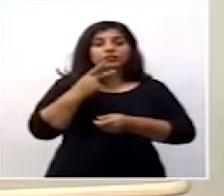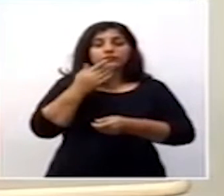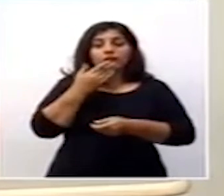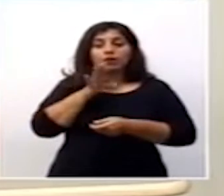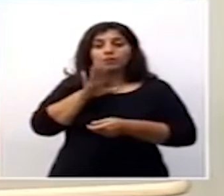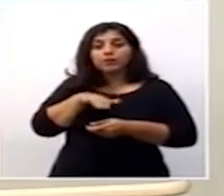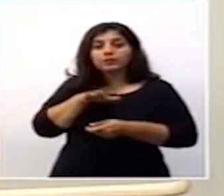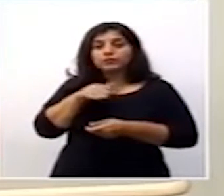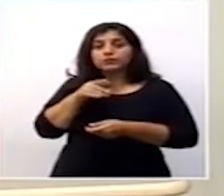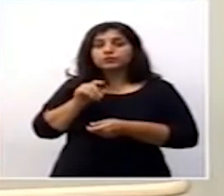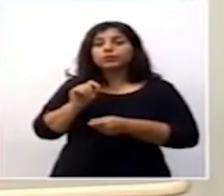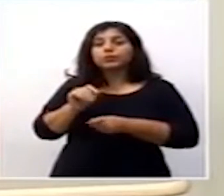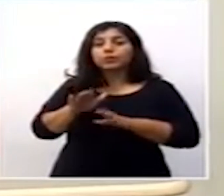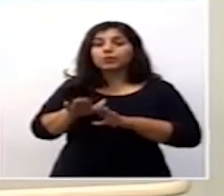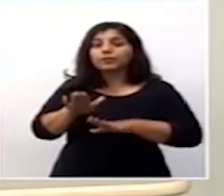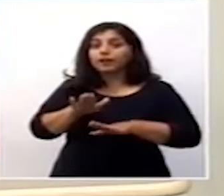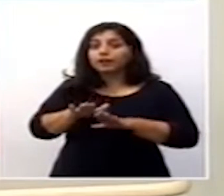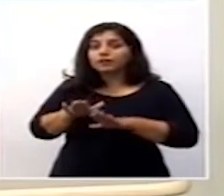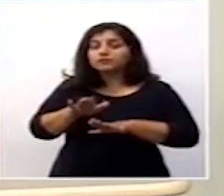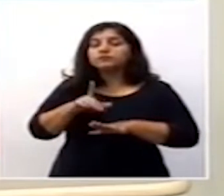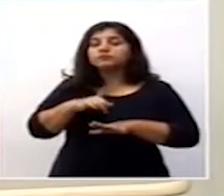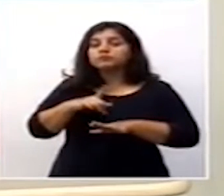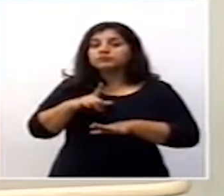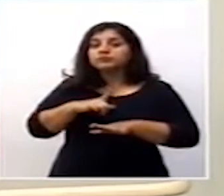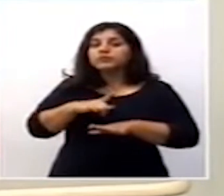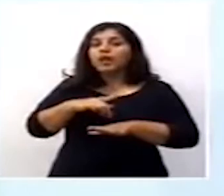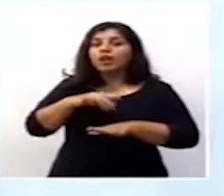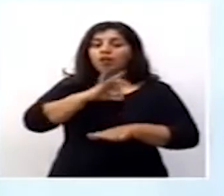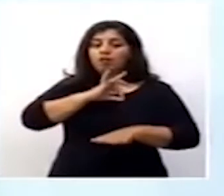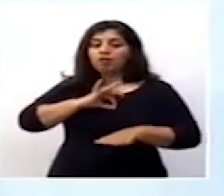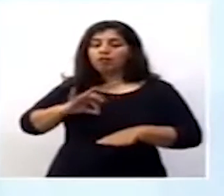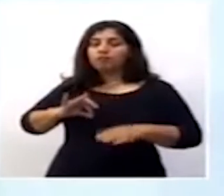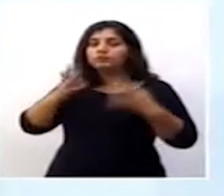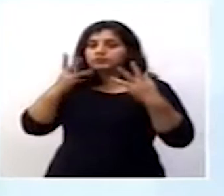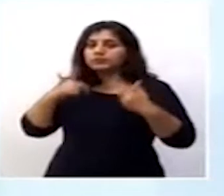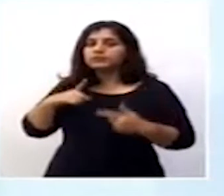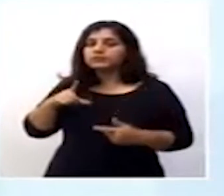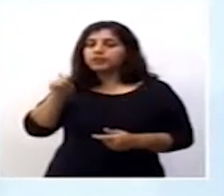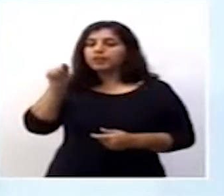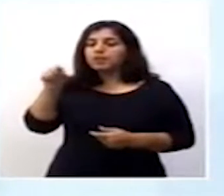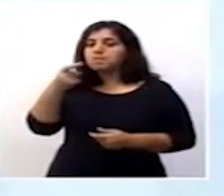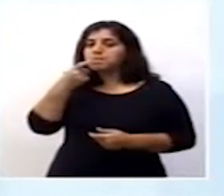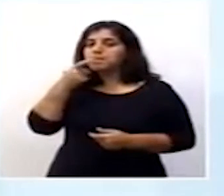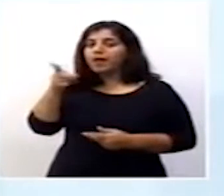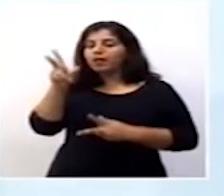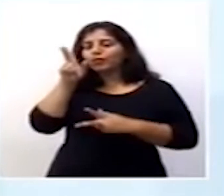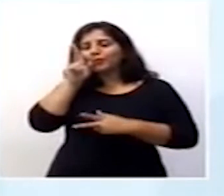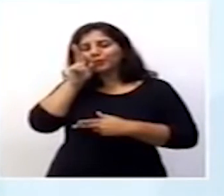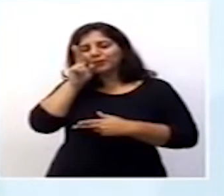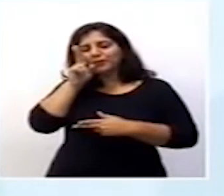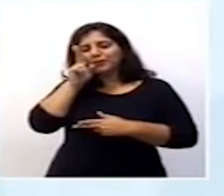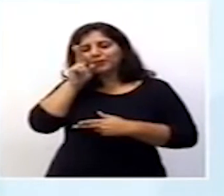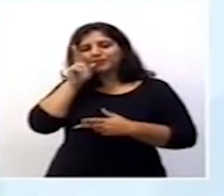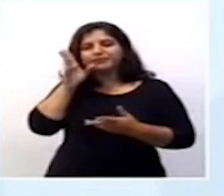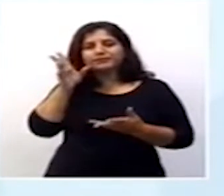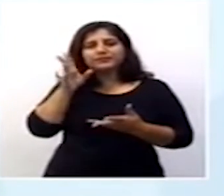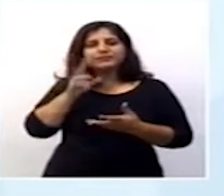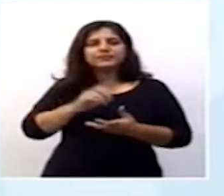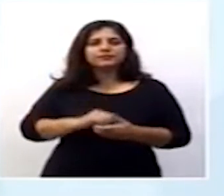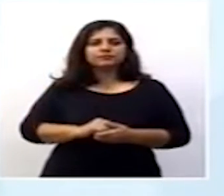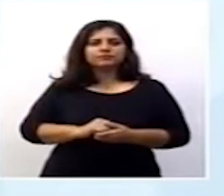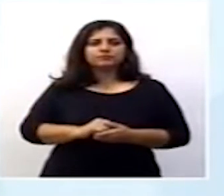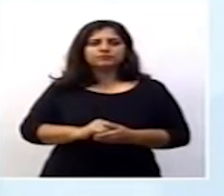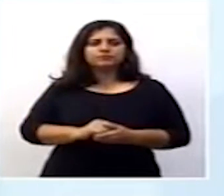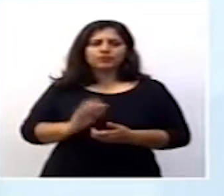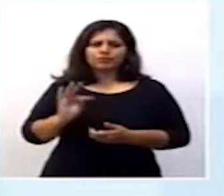bem baixinho: cuidado, tem uma onça logo ali na frente. ela está dormindo. Tonho